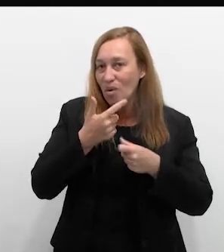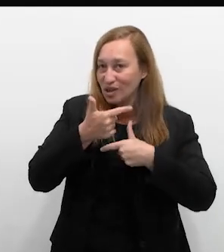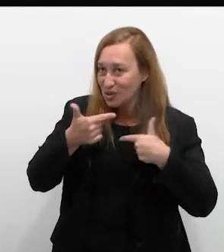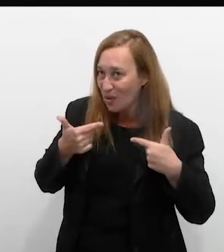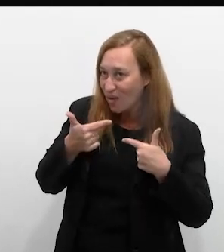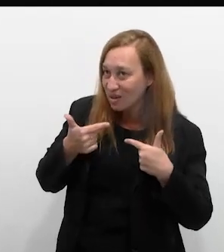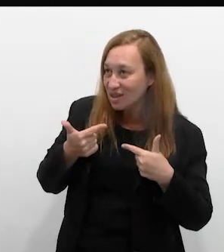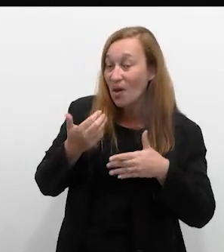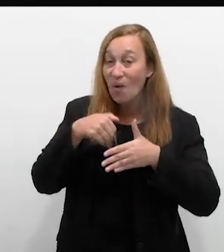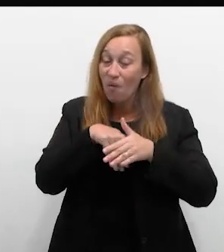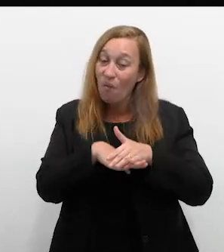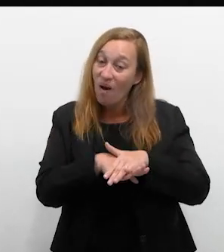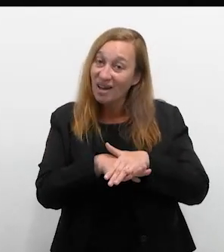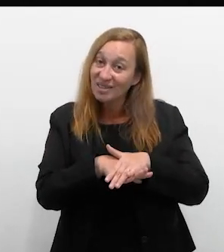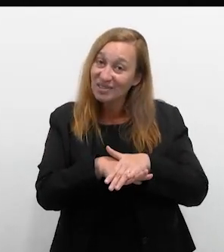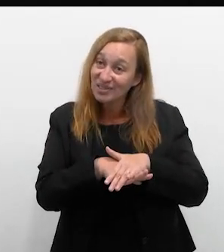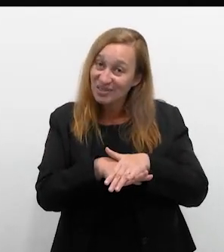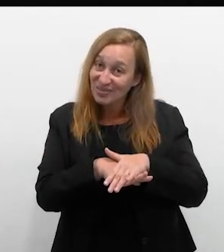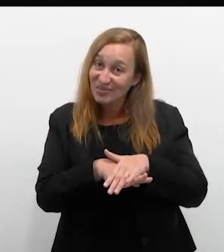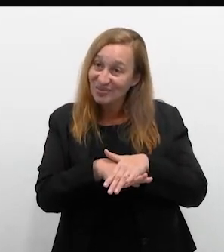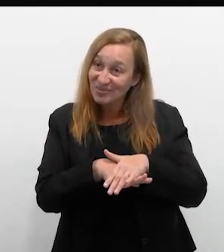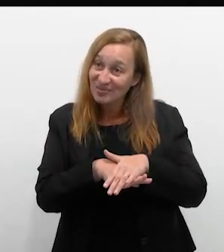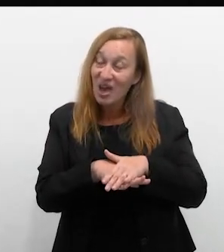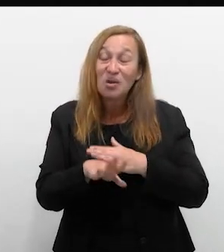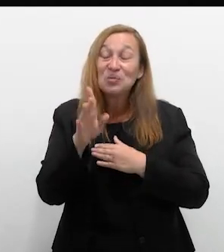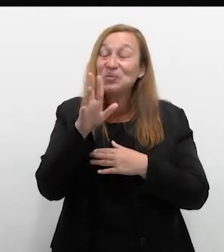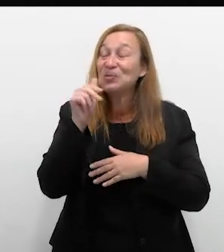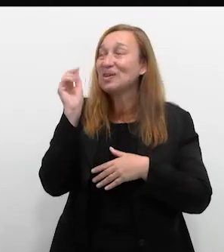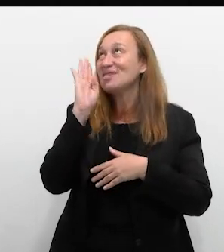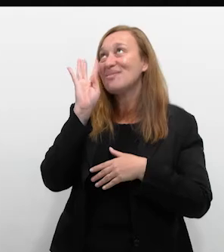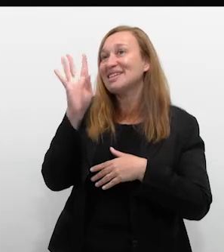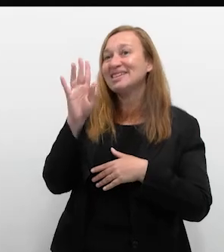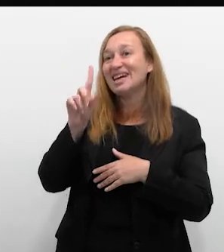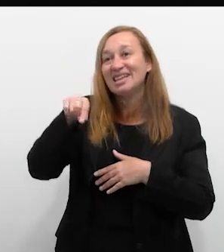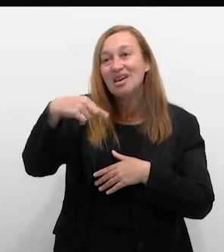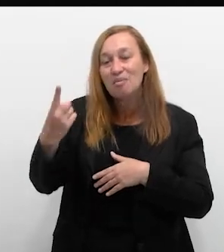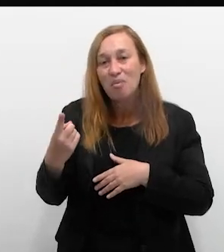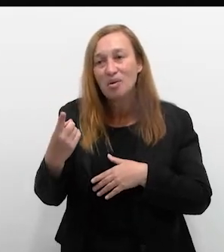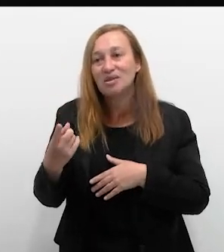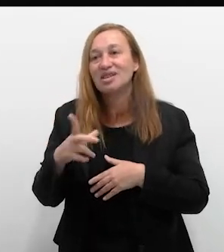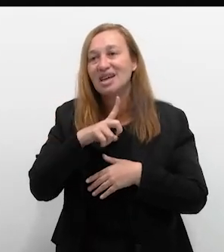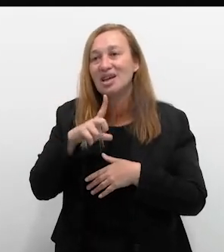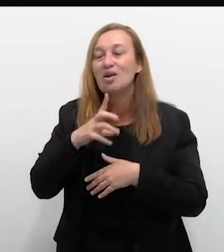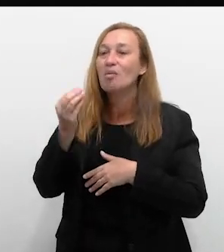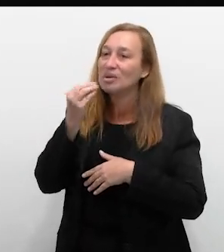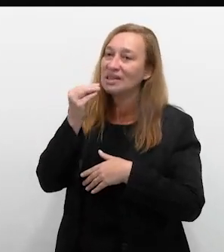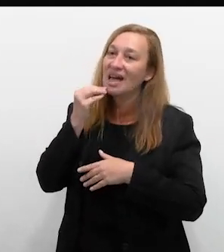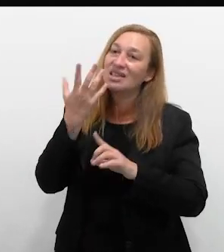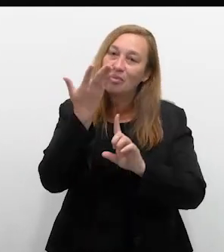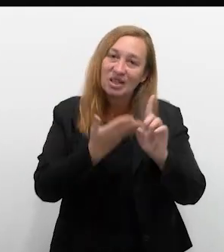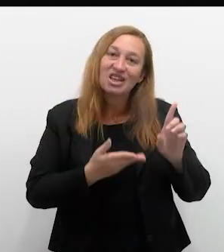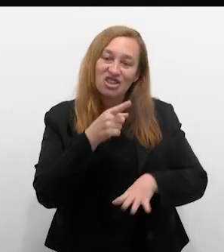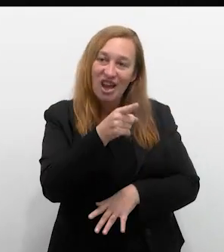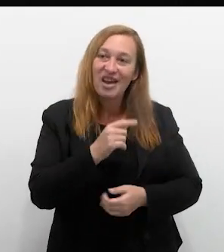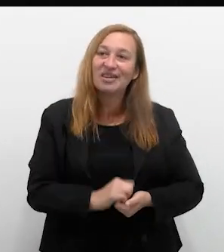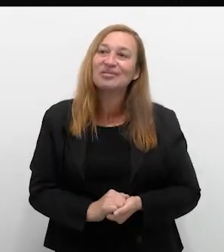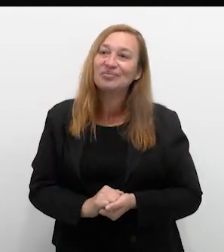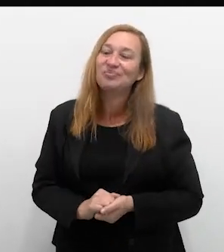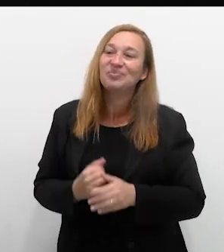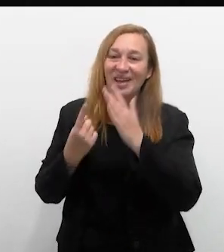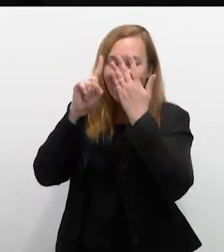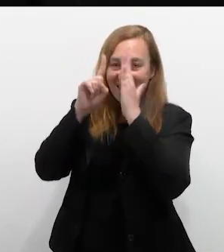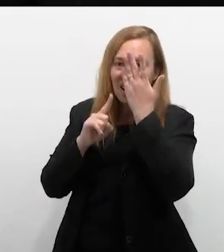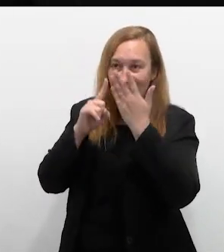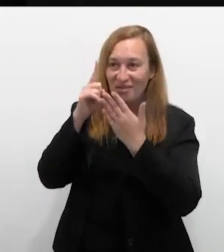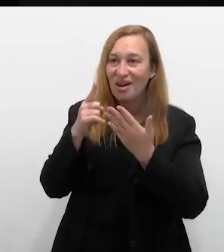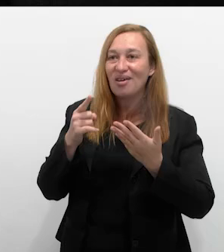ao meu sucessor na São Clemente, eu guardo como um tesouro. Jamais ia imaginar que anos depois eu ia ter essa oportunidade de homenageá-la. São